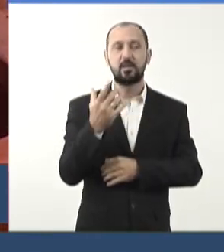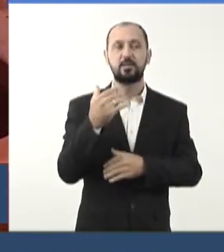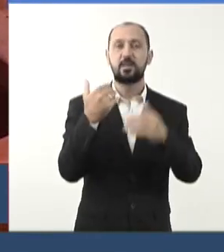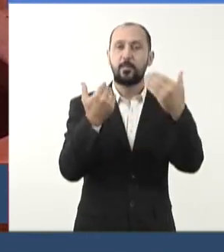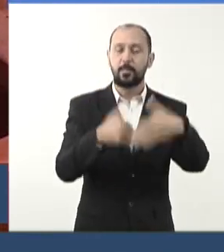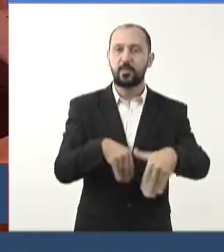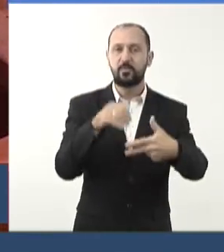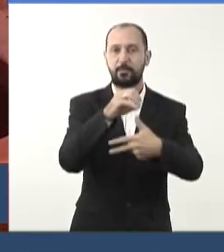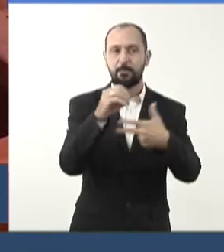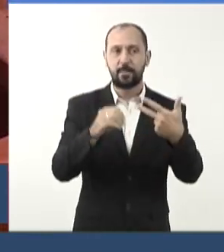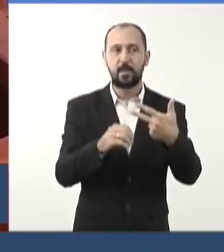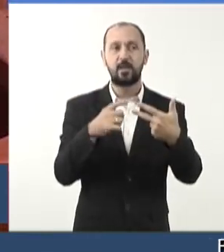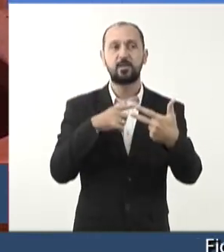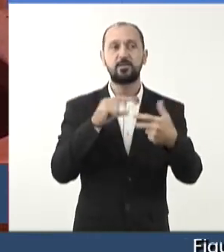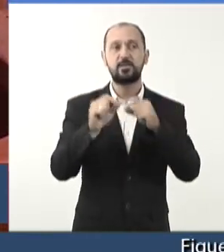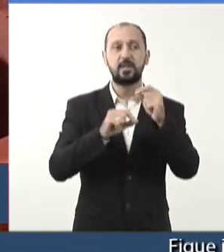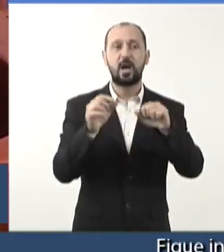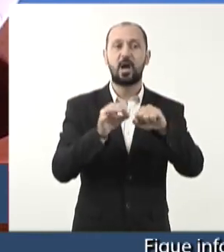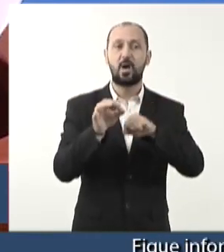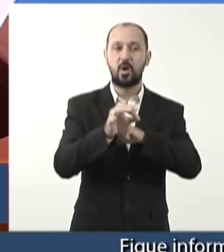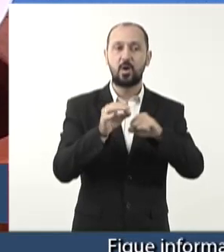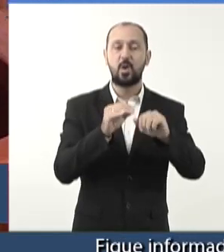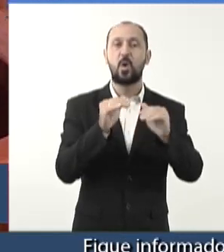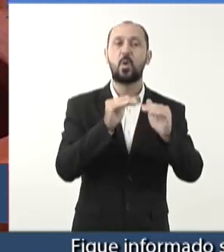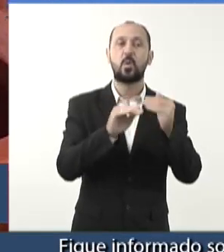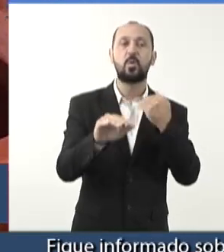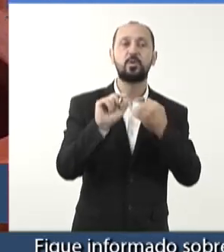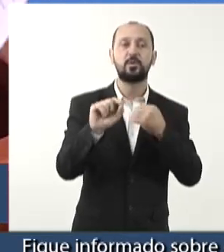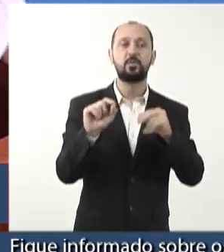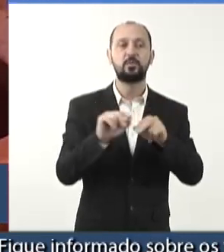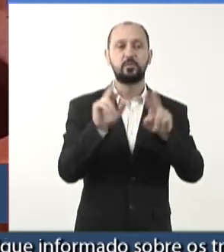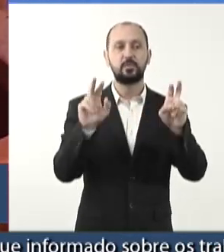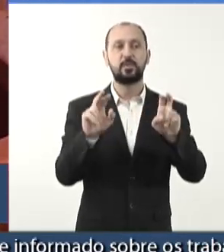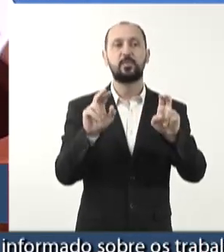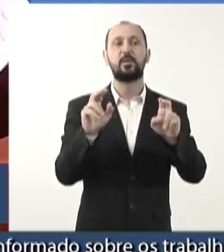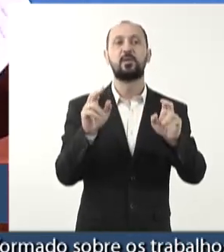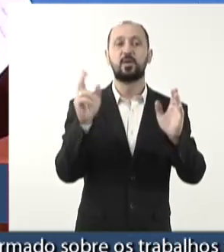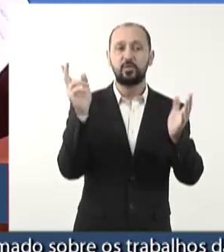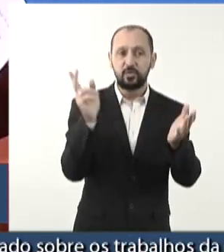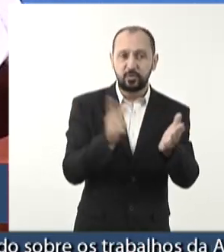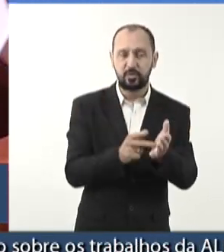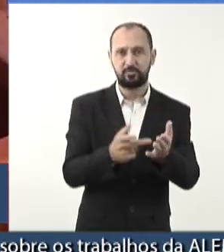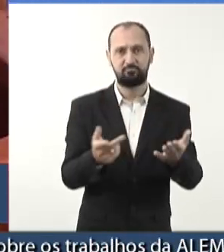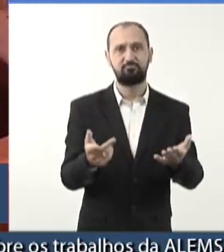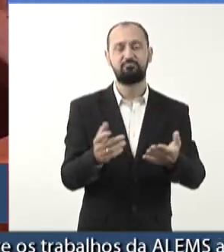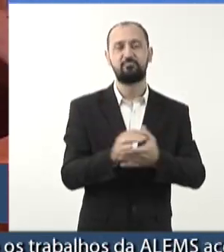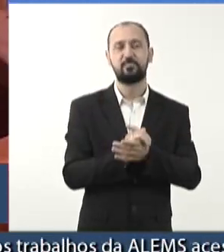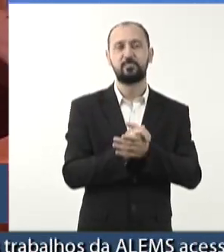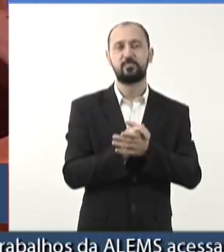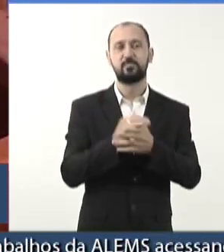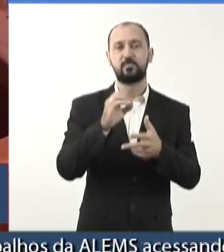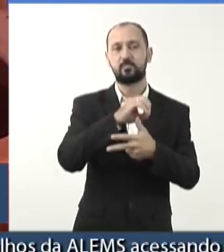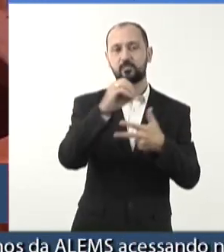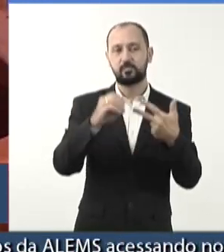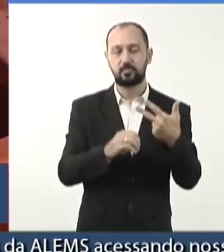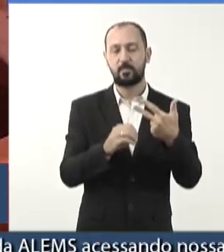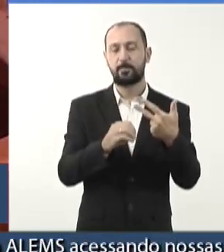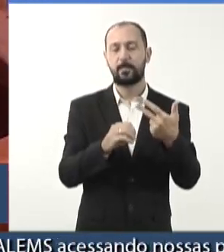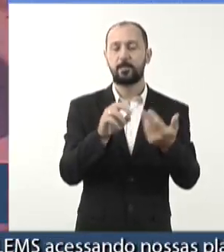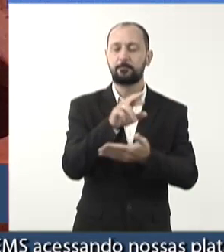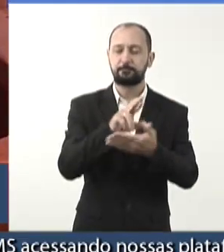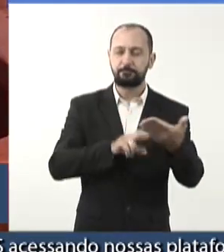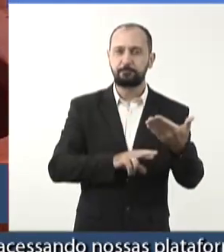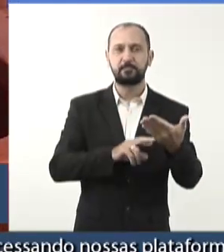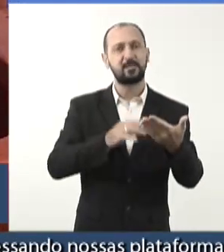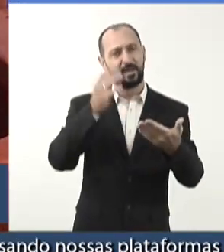prova do Enem é a gente argumentar contrário a uma questão que é real. Um Enem e uma redação, e